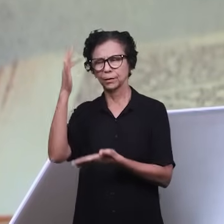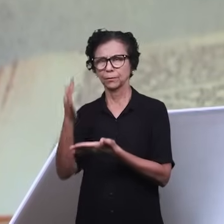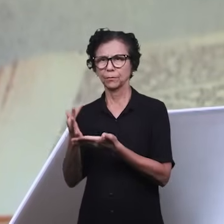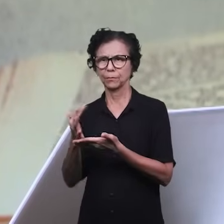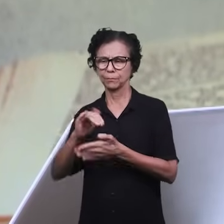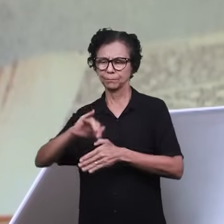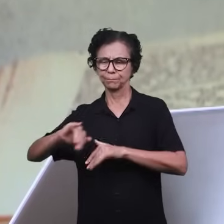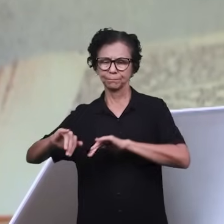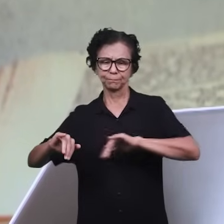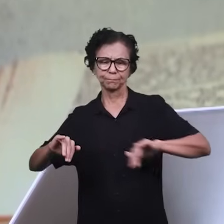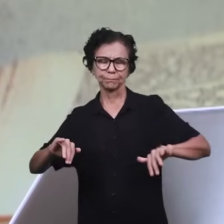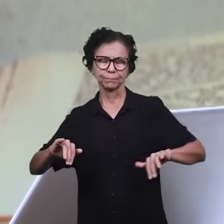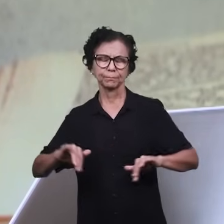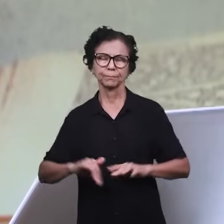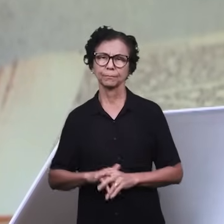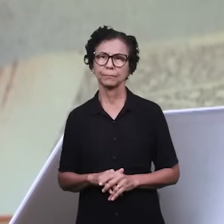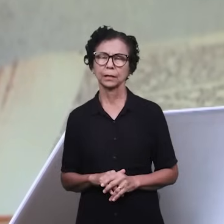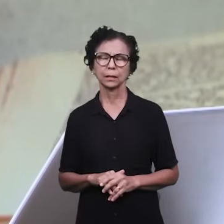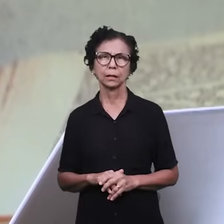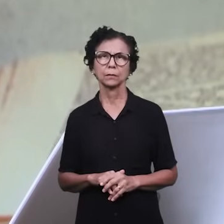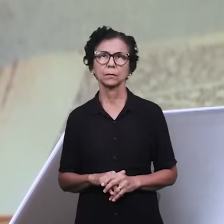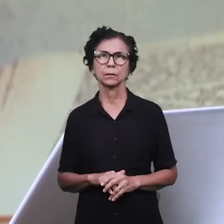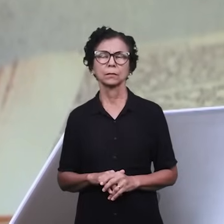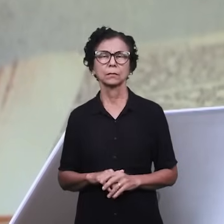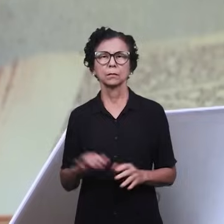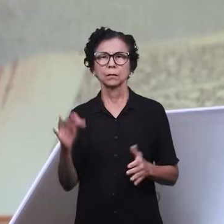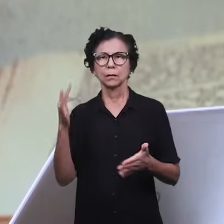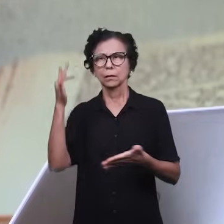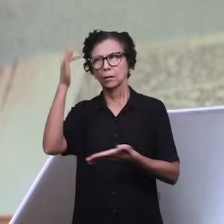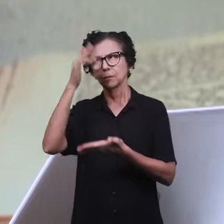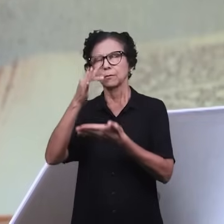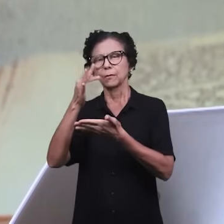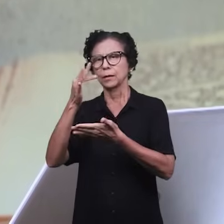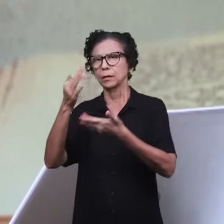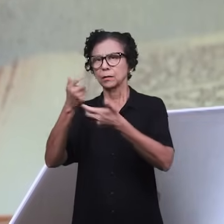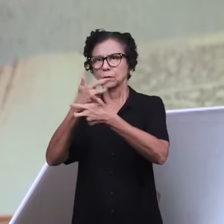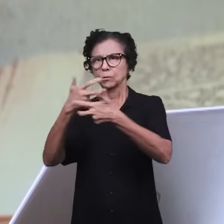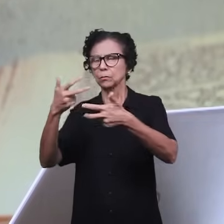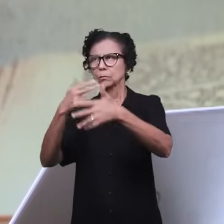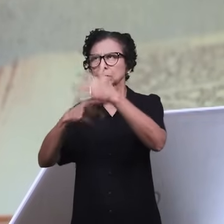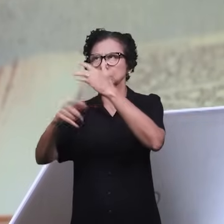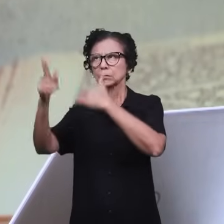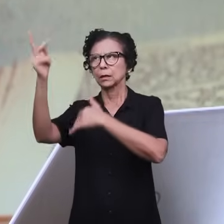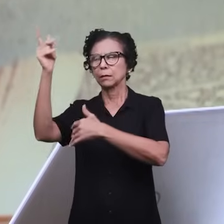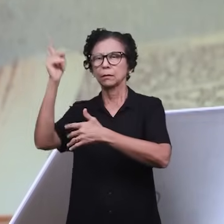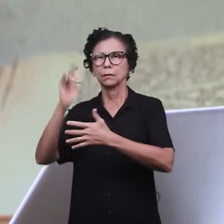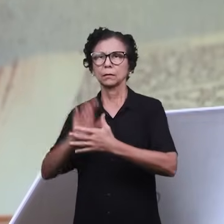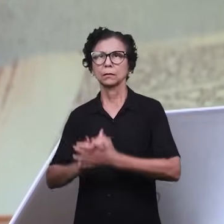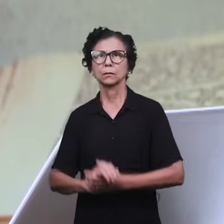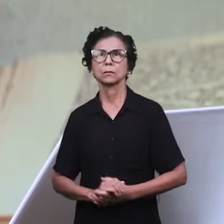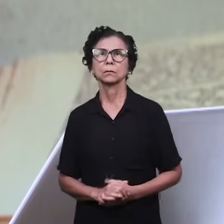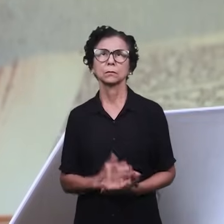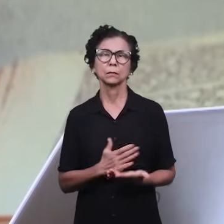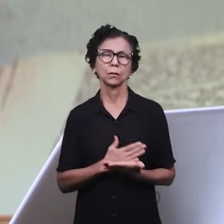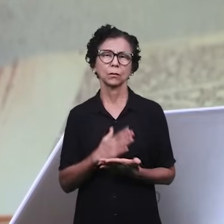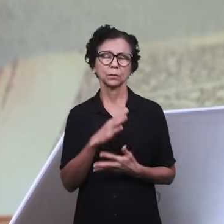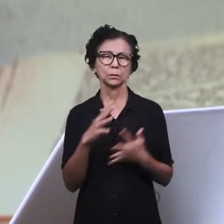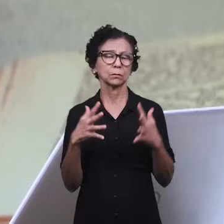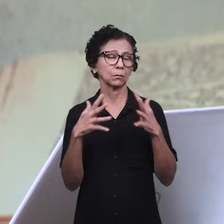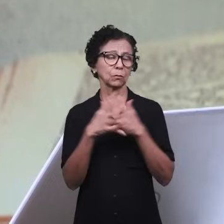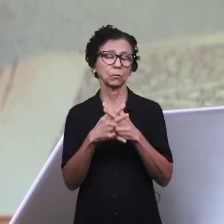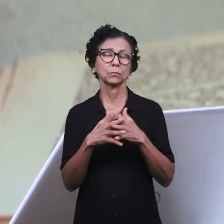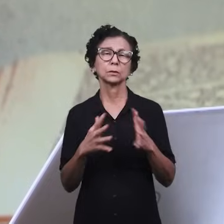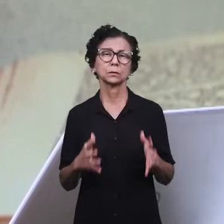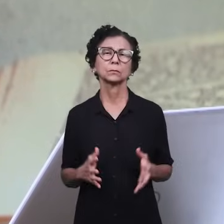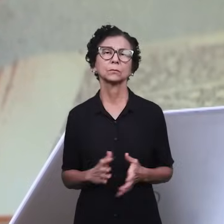misturar uma coisa com a outra. A razão é razão, é dessa vida. A fé é da eternidade, é outra coisa. Então, aí começou a trazer um problema para o cristianismo, foi exatamente